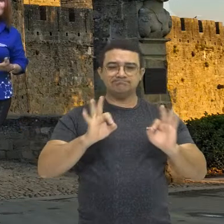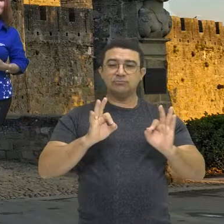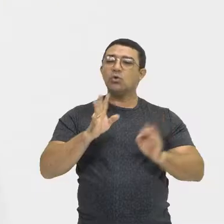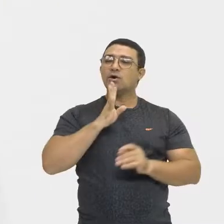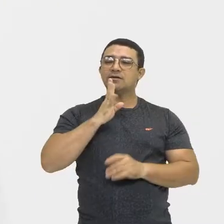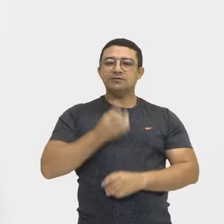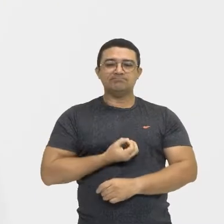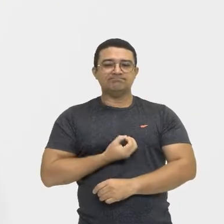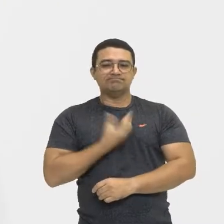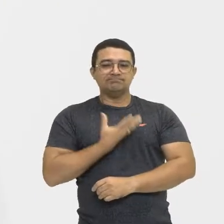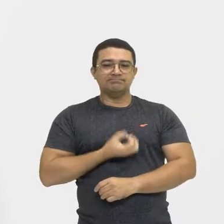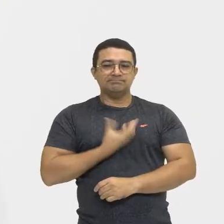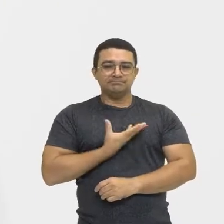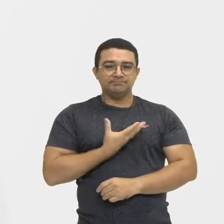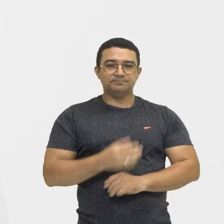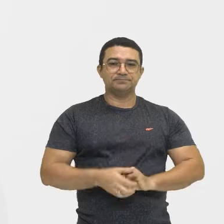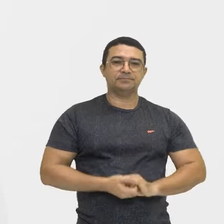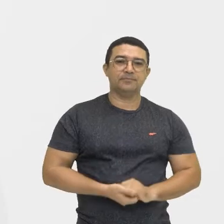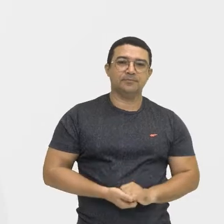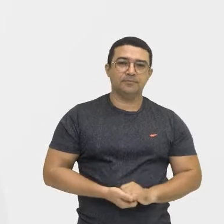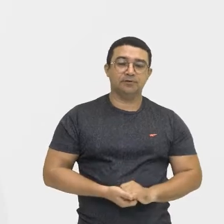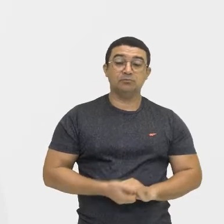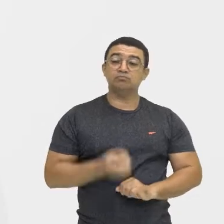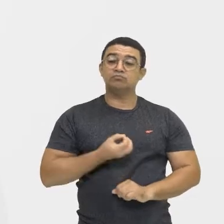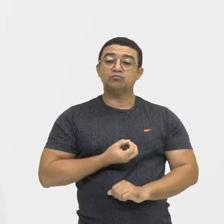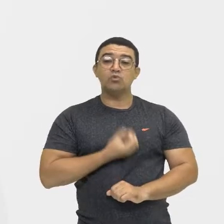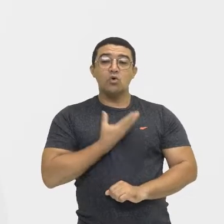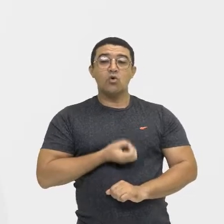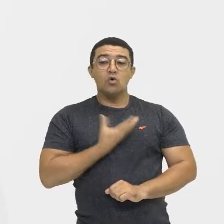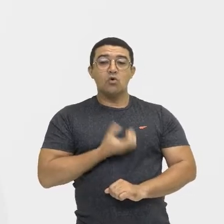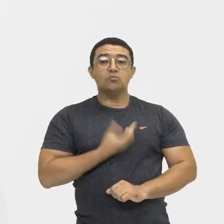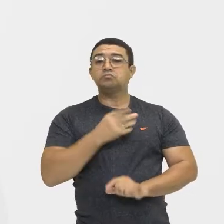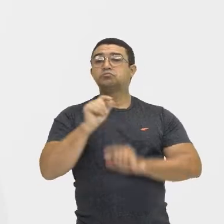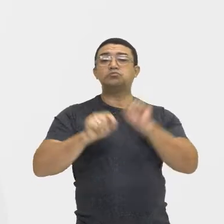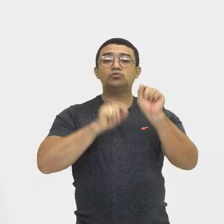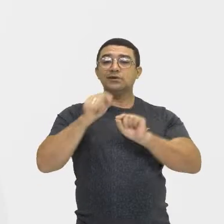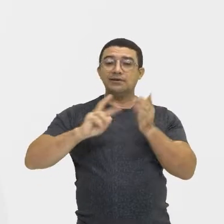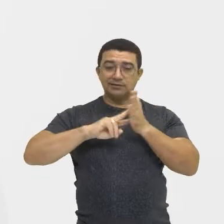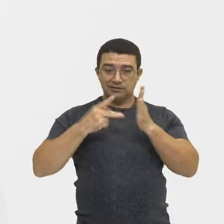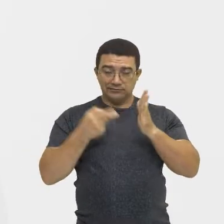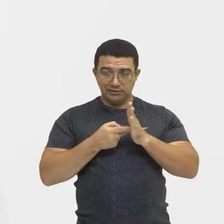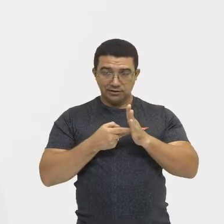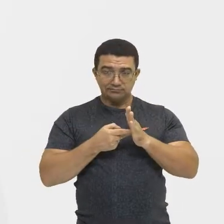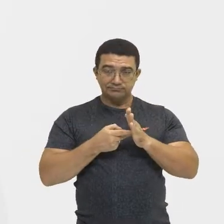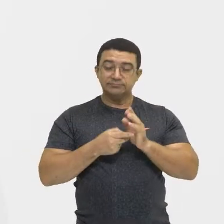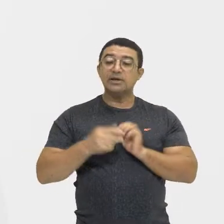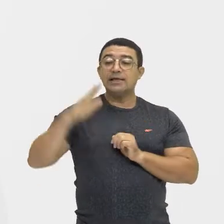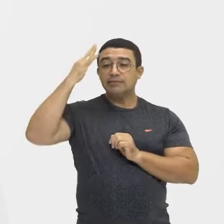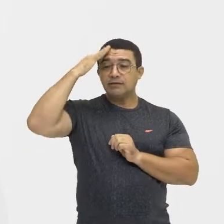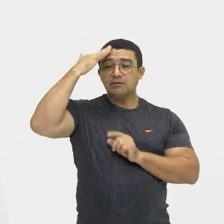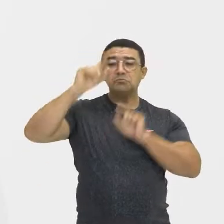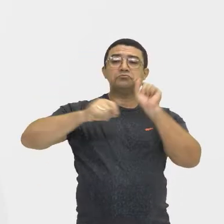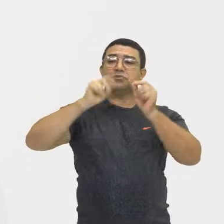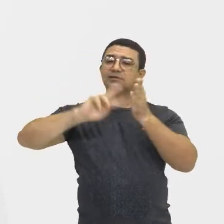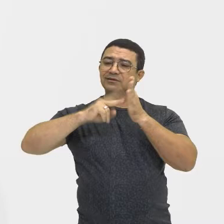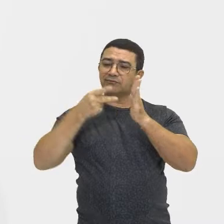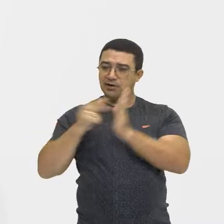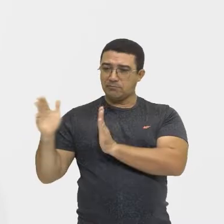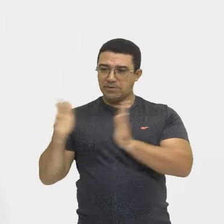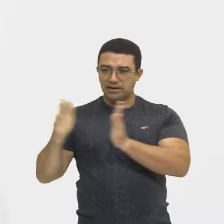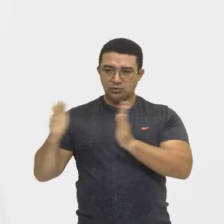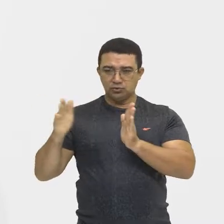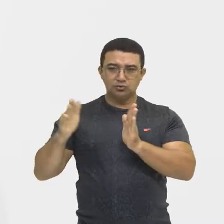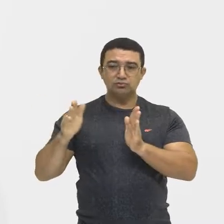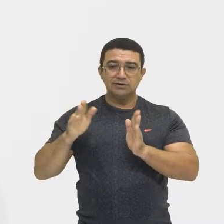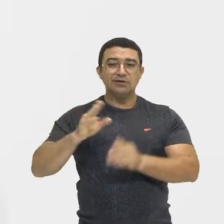comigo. Olha aí, gente, o trovadorismo, o que foi? Vamos entender o que foi o trovadorismo. Primeiro